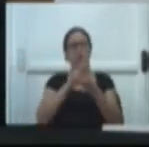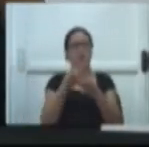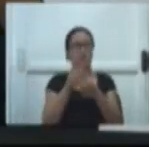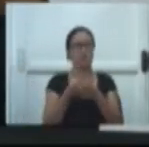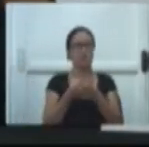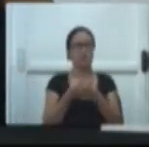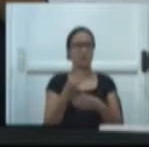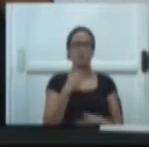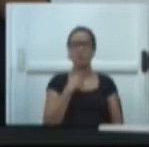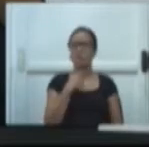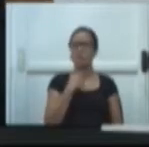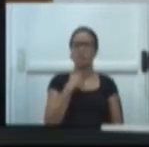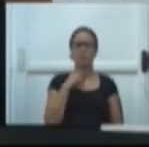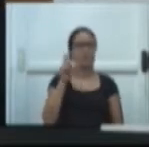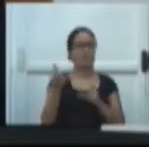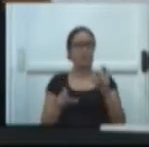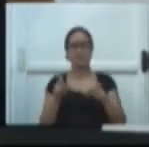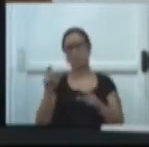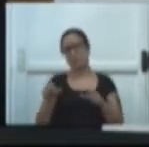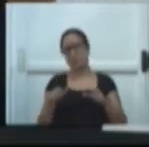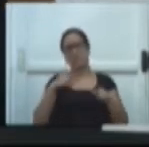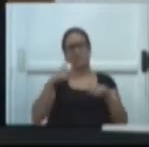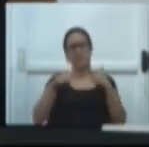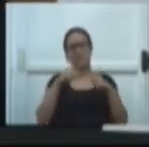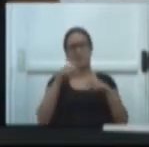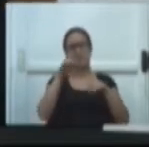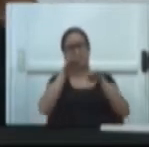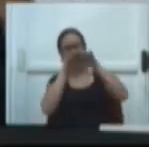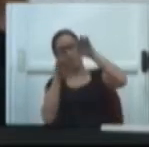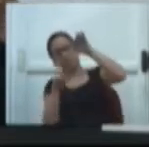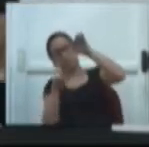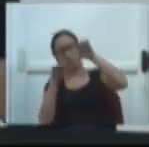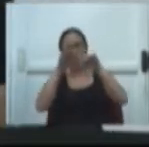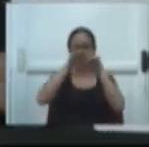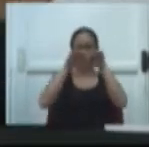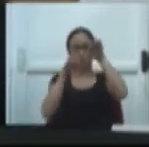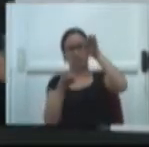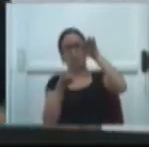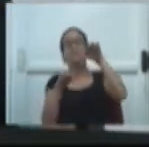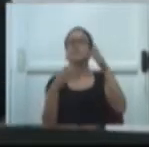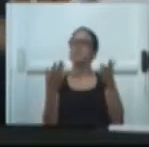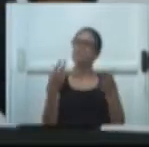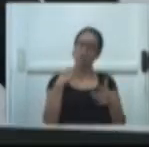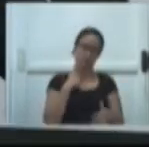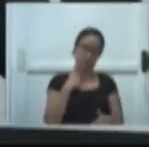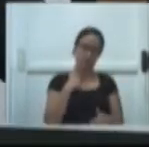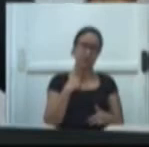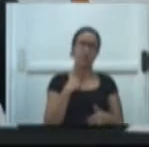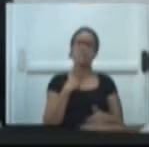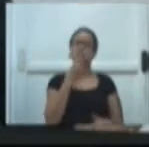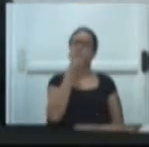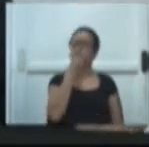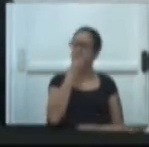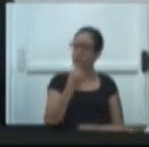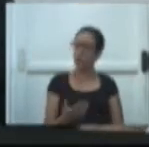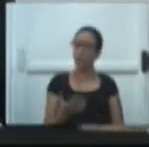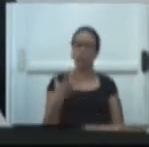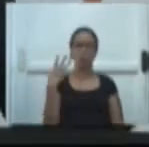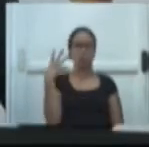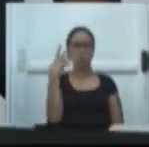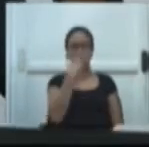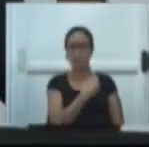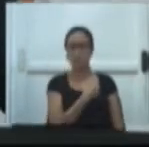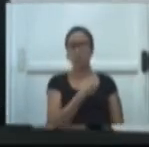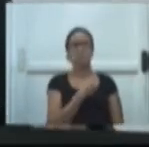trabalhadores trabalhar de forma tão desigual em salário, né? Dois grupos juntos. Foi lindo o que os servidores da Câmara fez